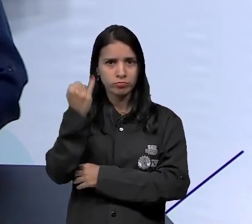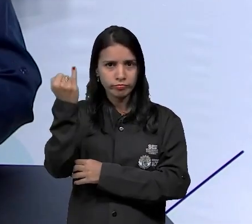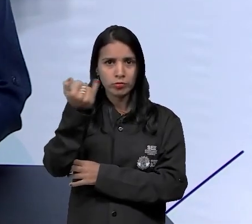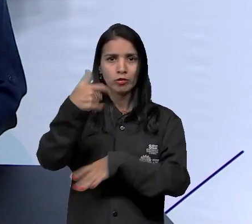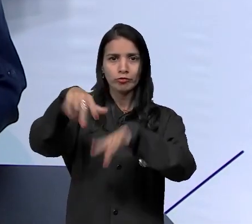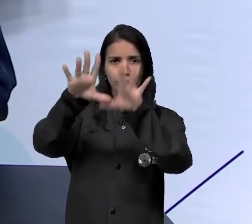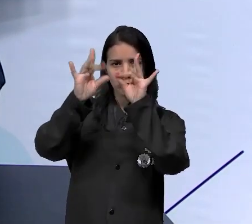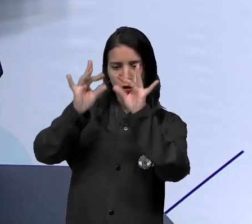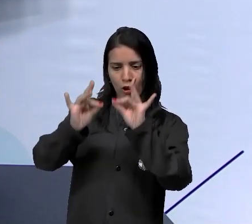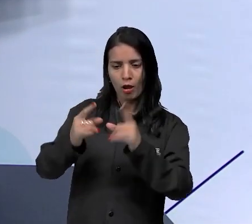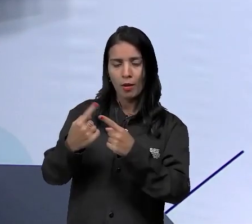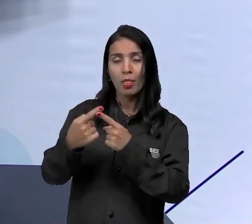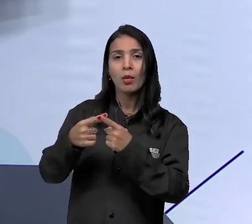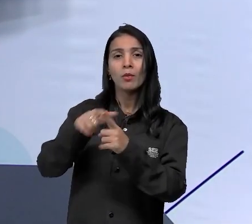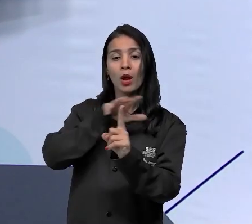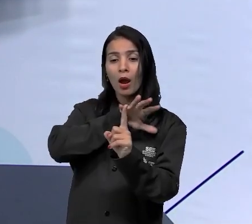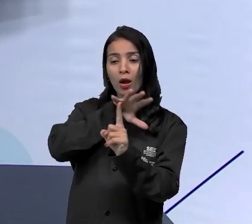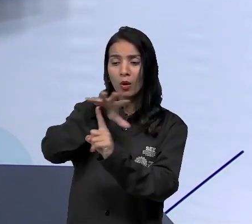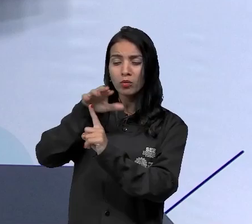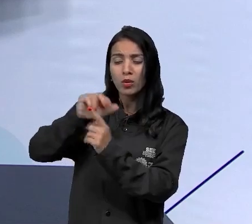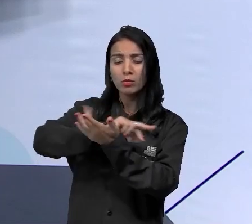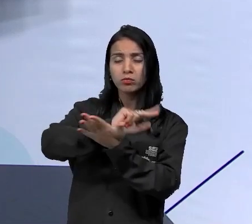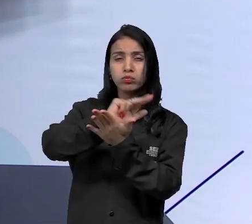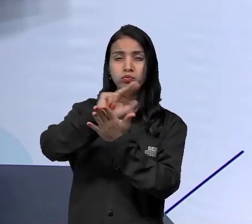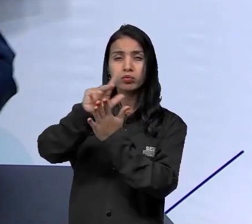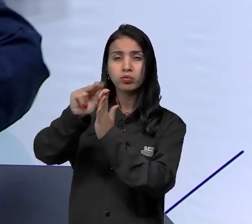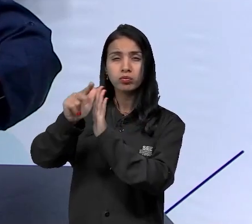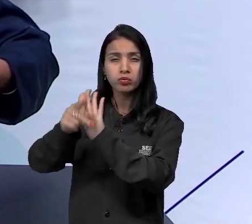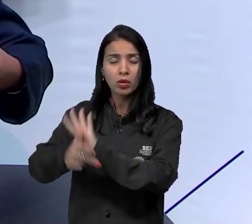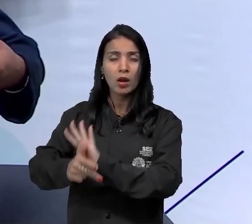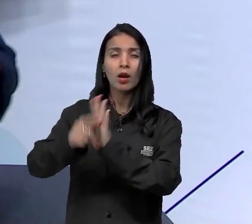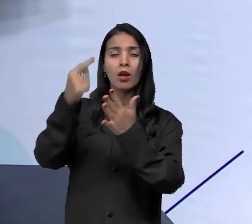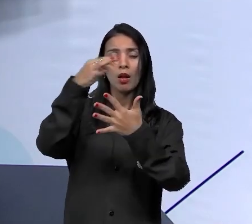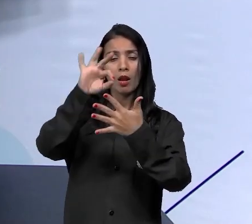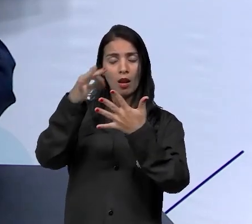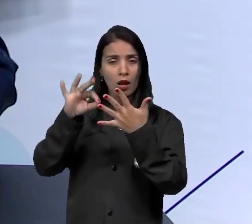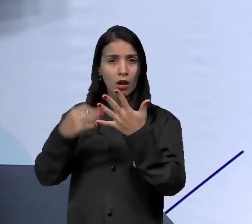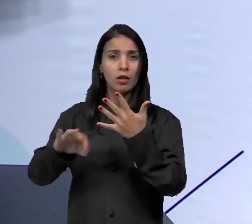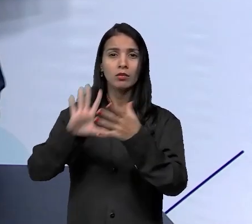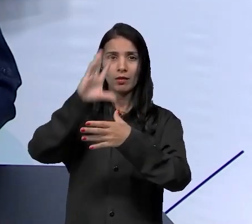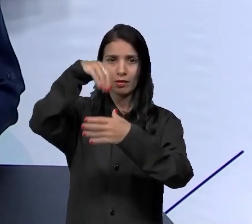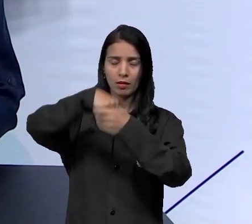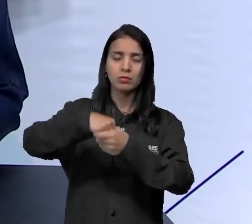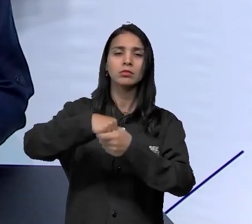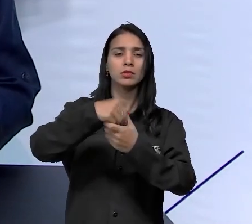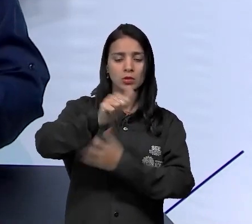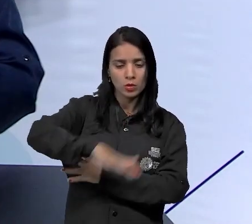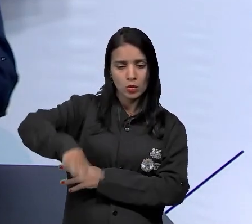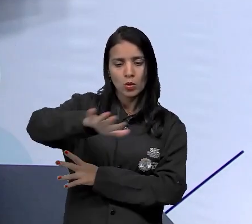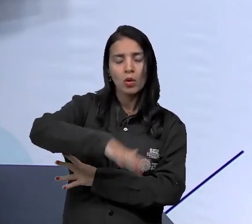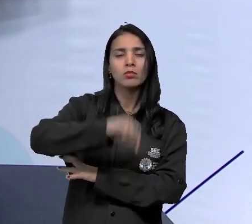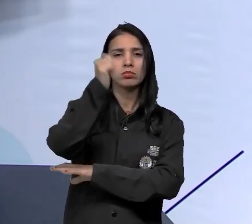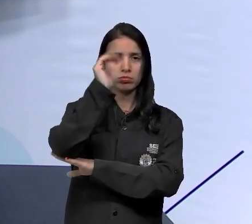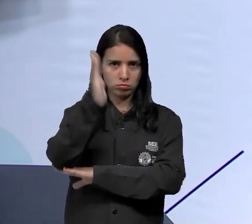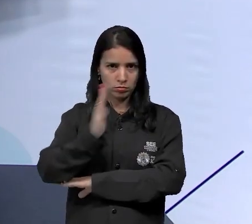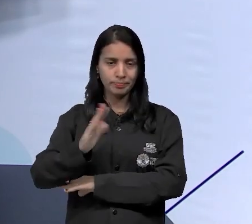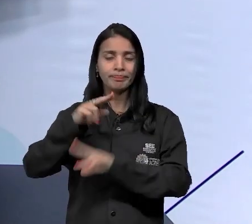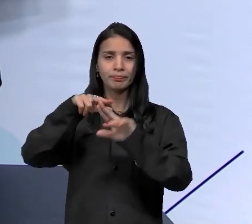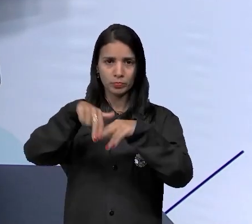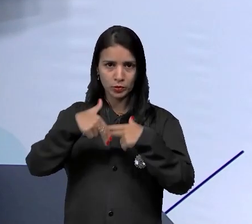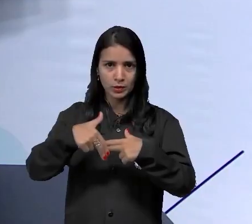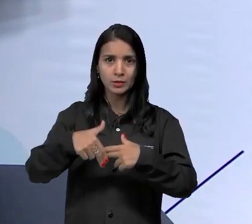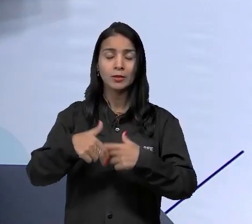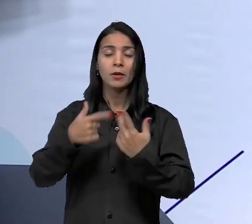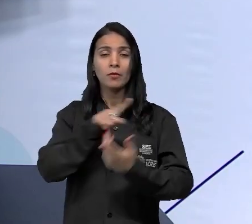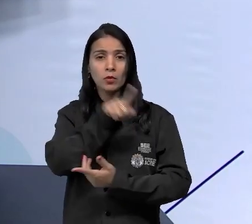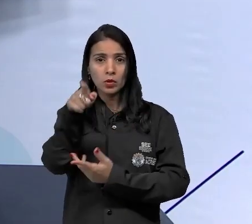aí influenciados por diversos fatores existentes dentro do território brasileiro. Então, conforme vocês